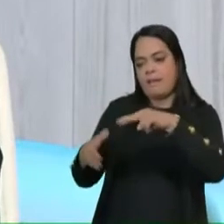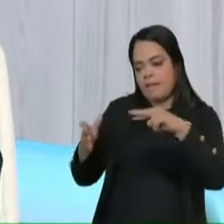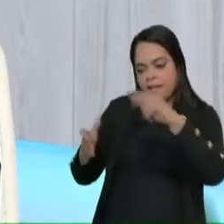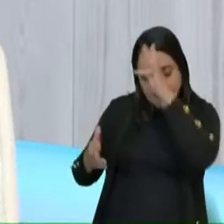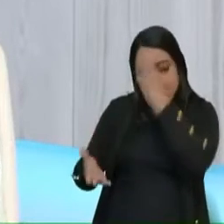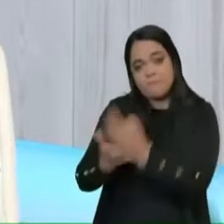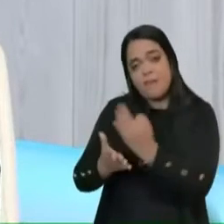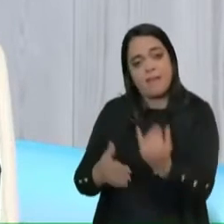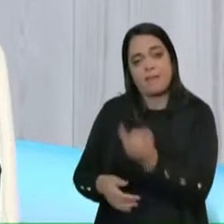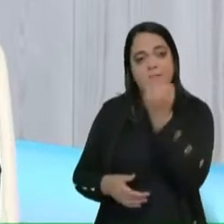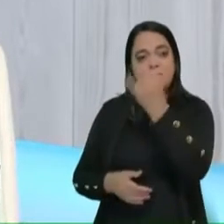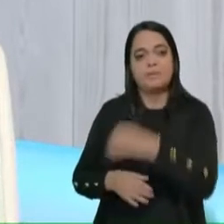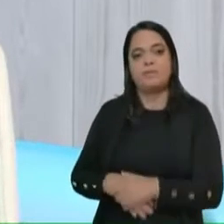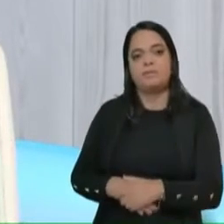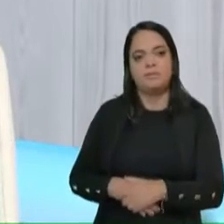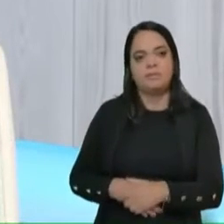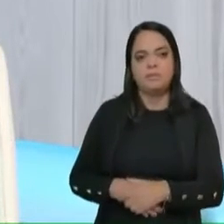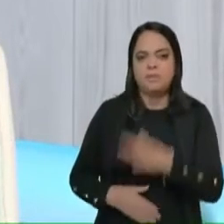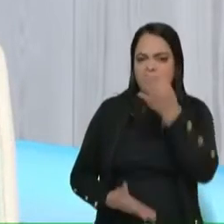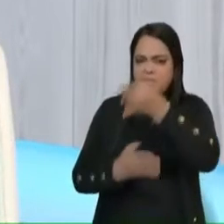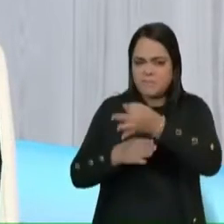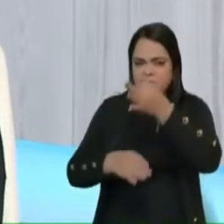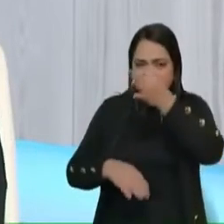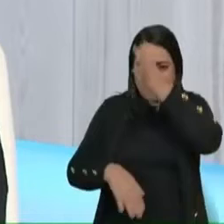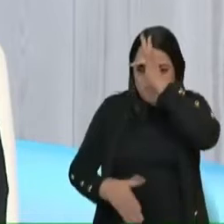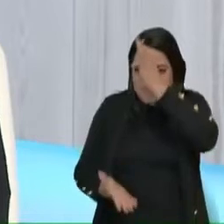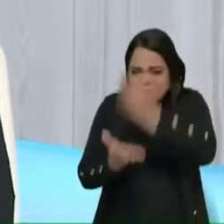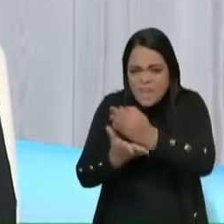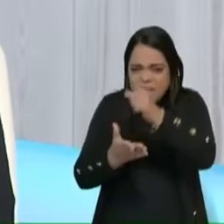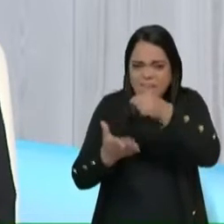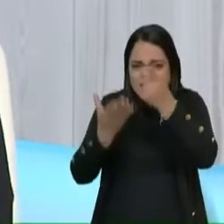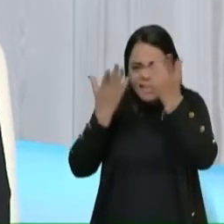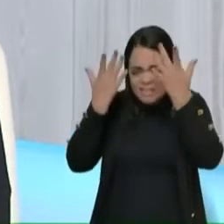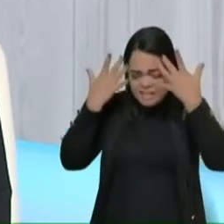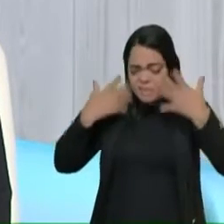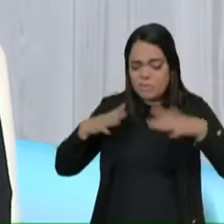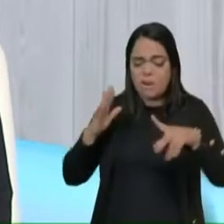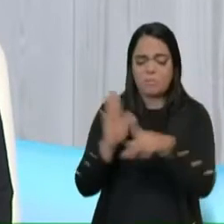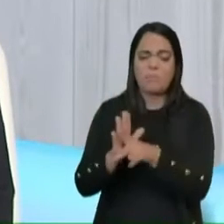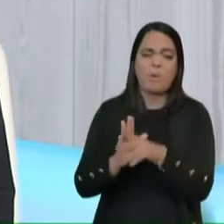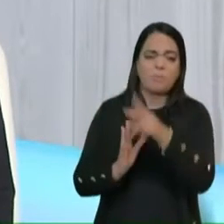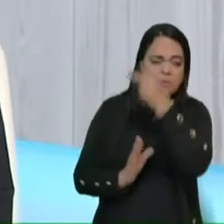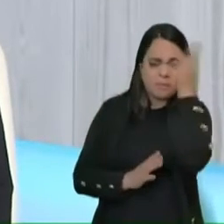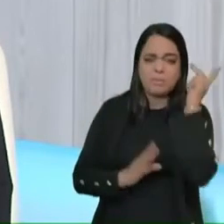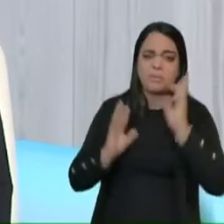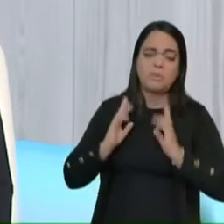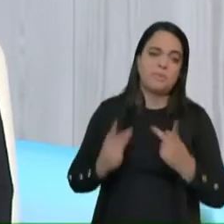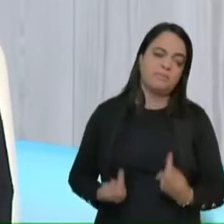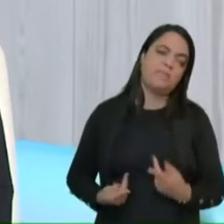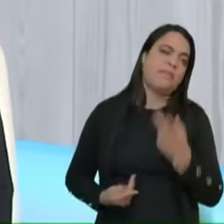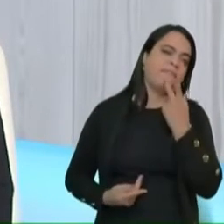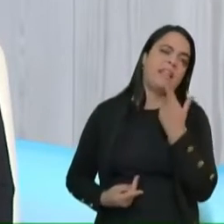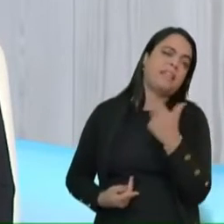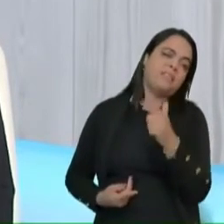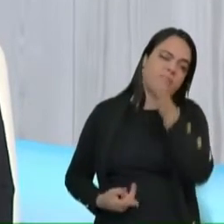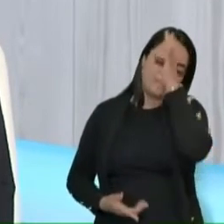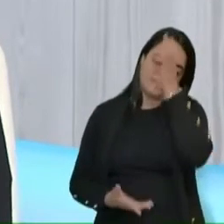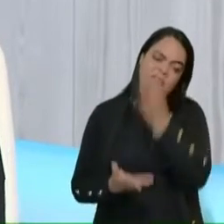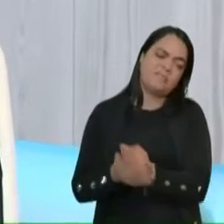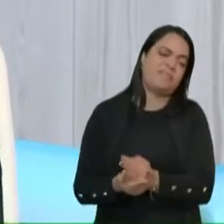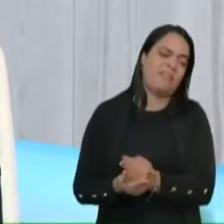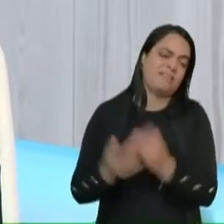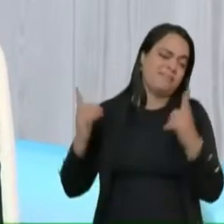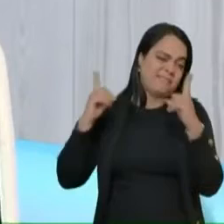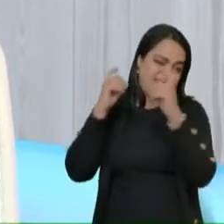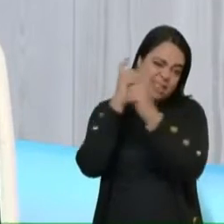para ela né então ter fé é algo natural é intrínseco a pessoa humana então falar que deixar de ter fé eu acho um pouco